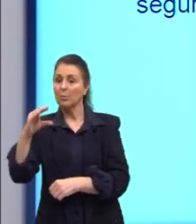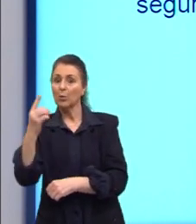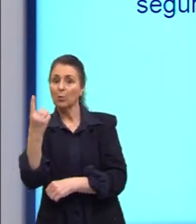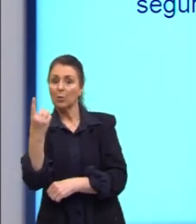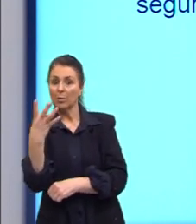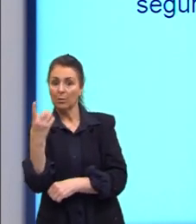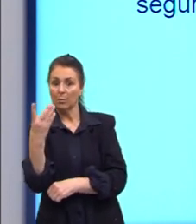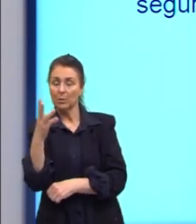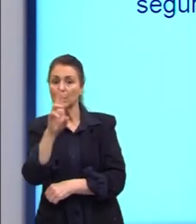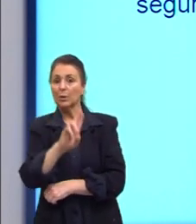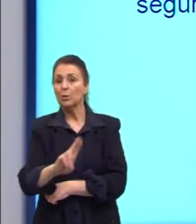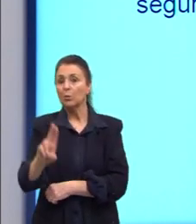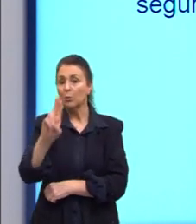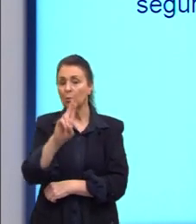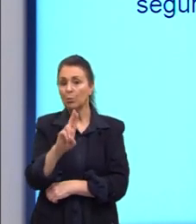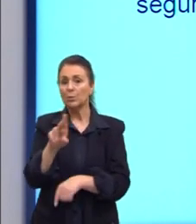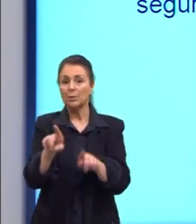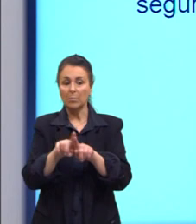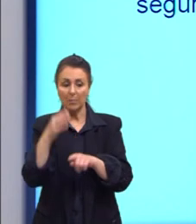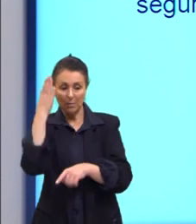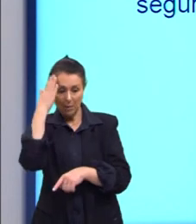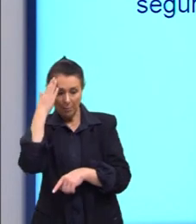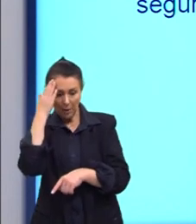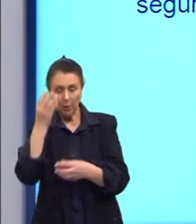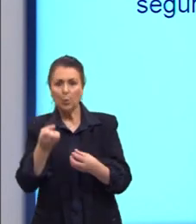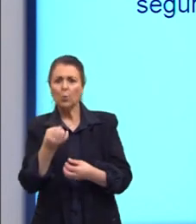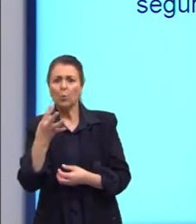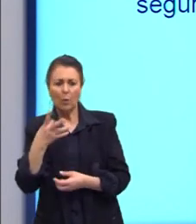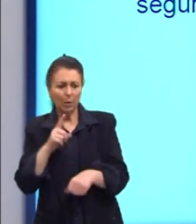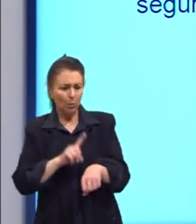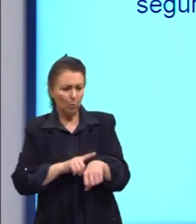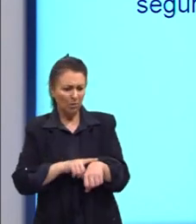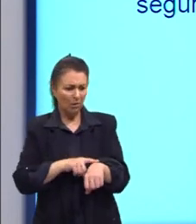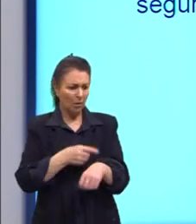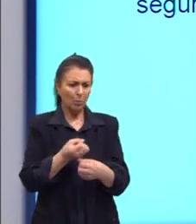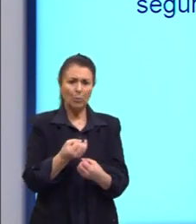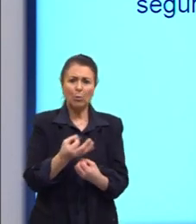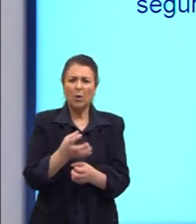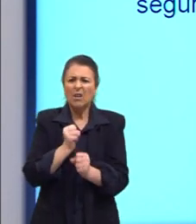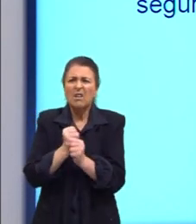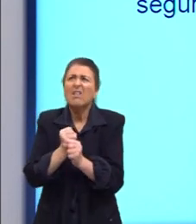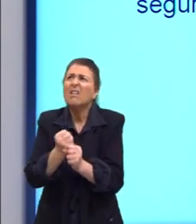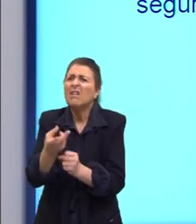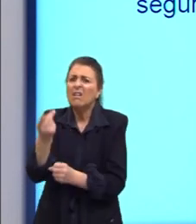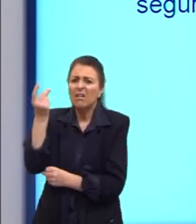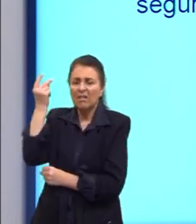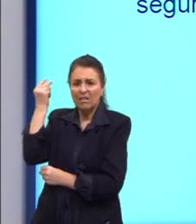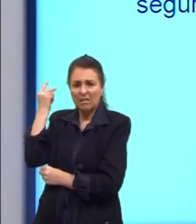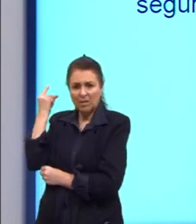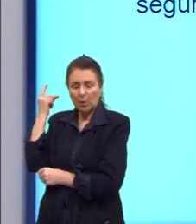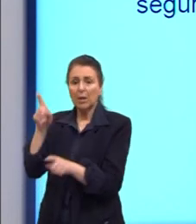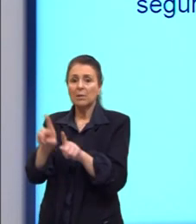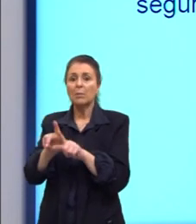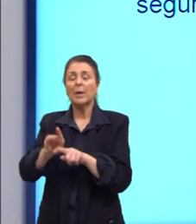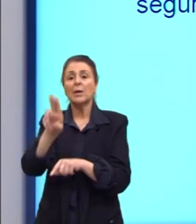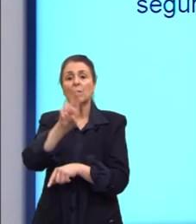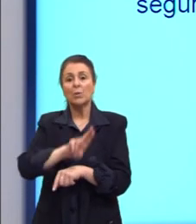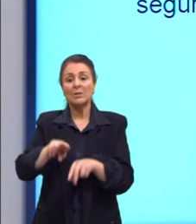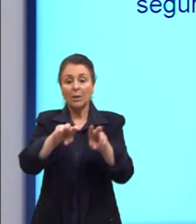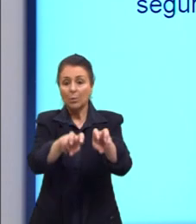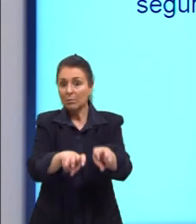aí utiliza o tempo de meia-vida do carbono não é utilizado também na agricultura para